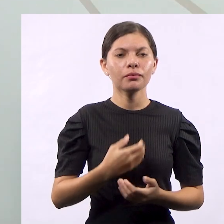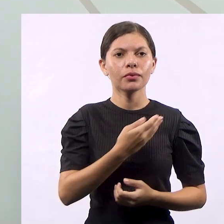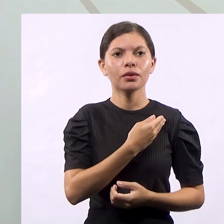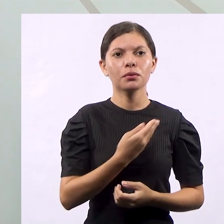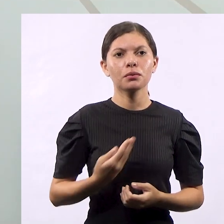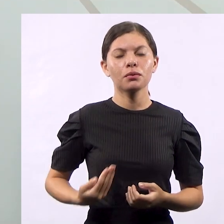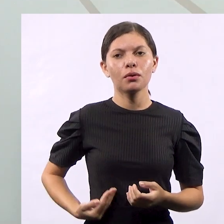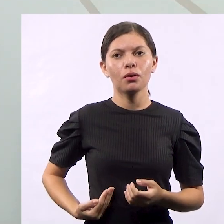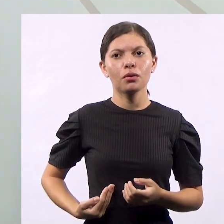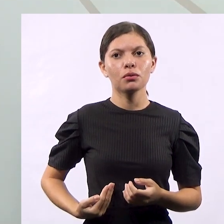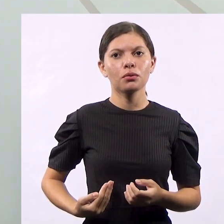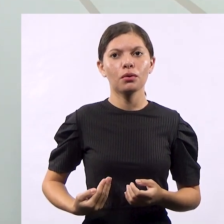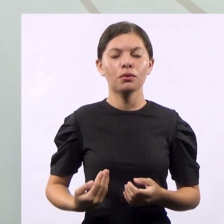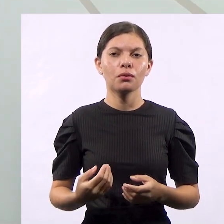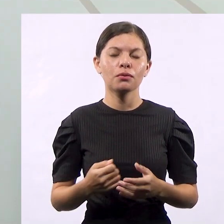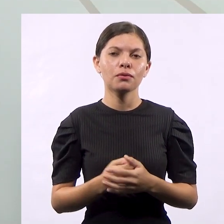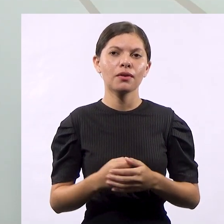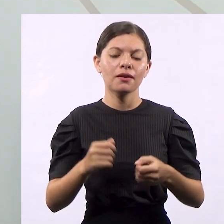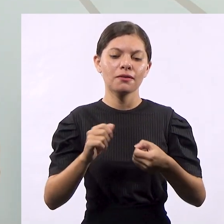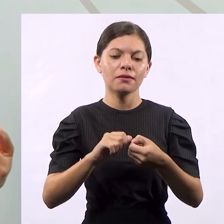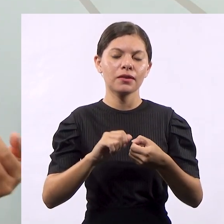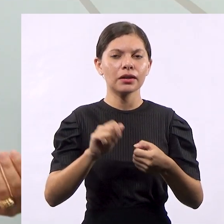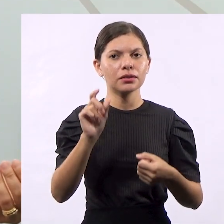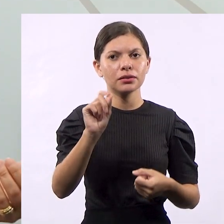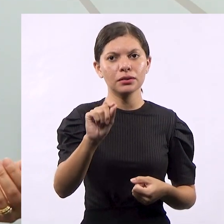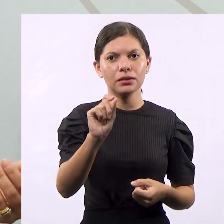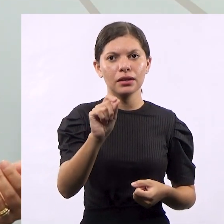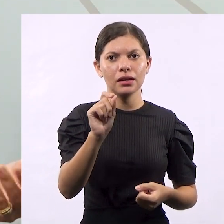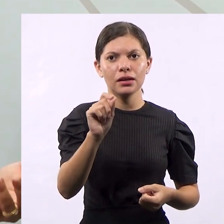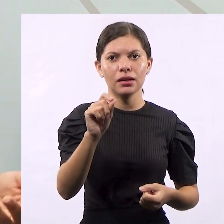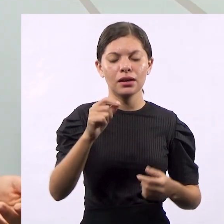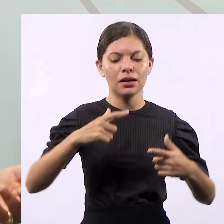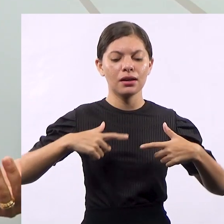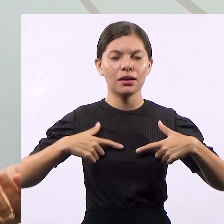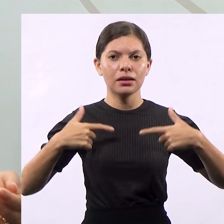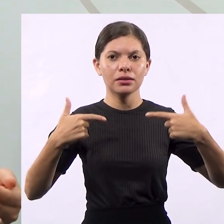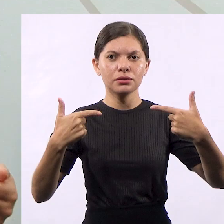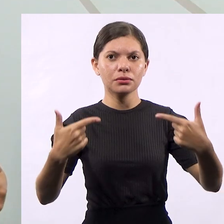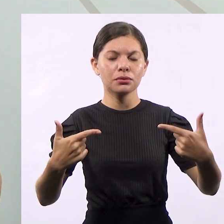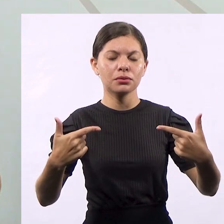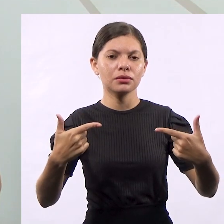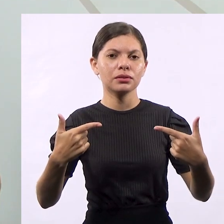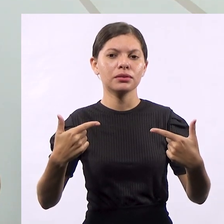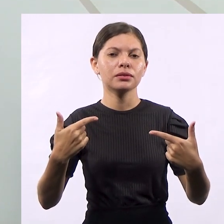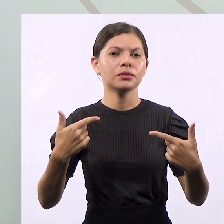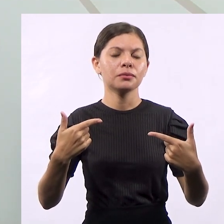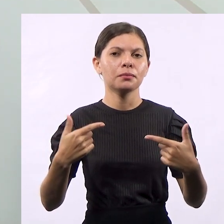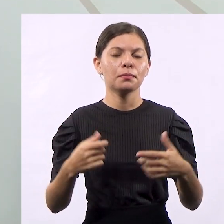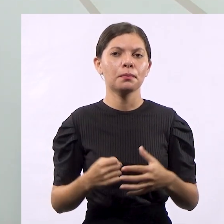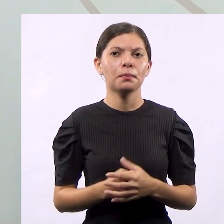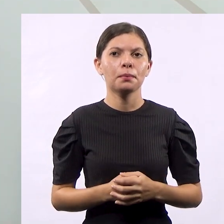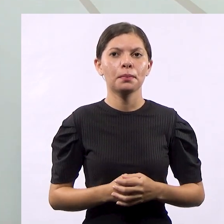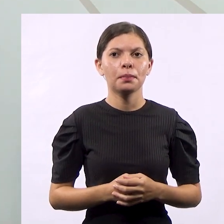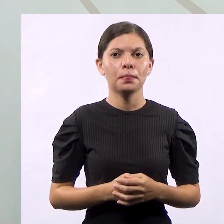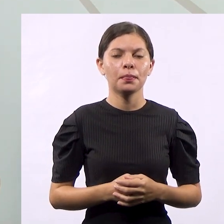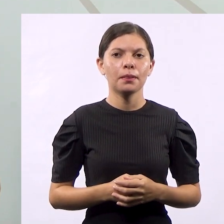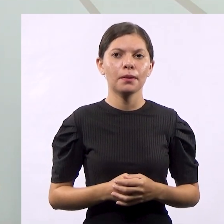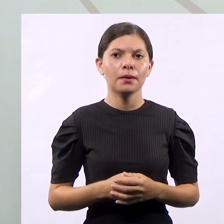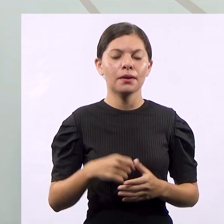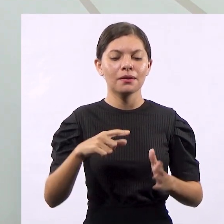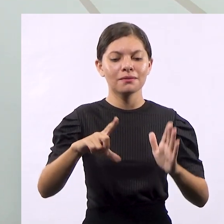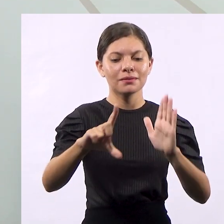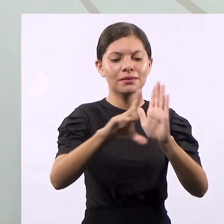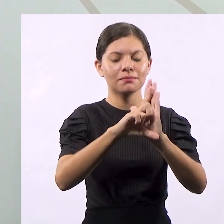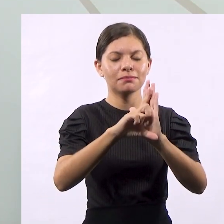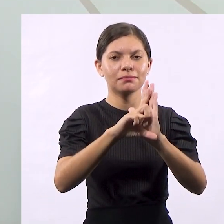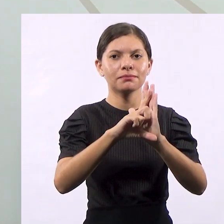esse órgão do conselho escolar ele também atua mediante algumas ações que estão, né,